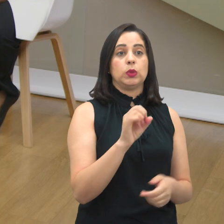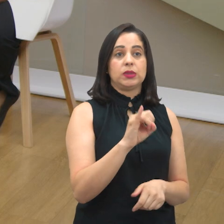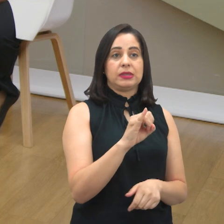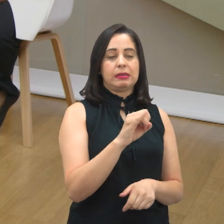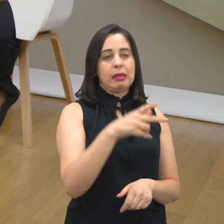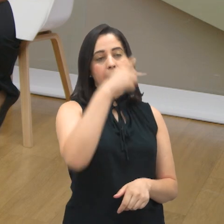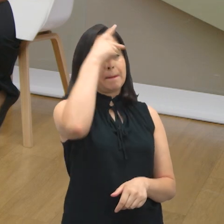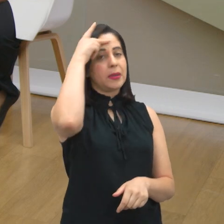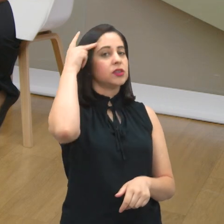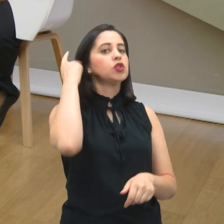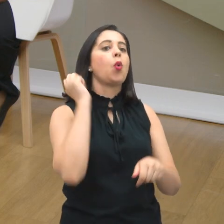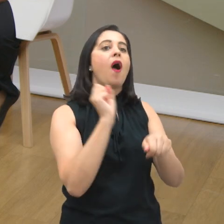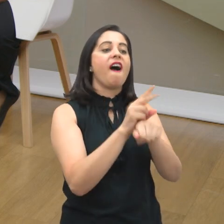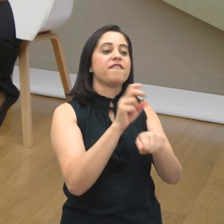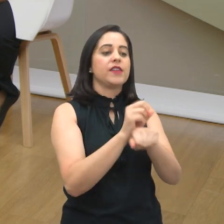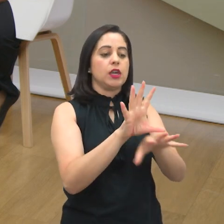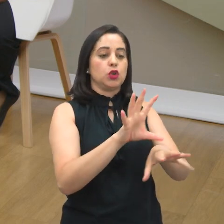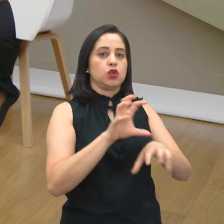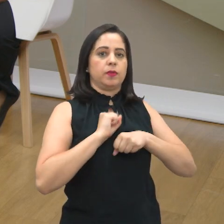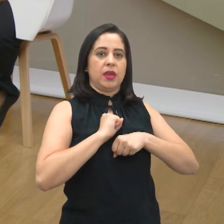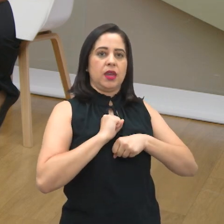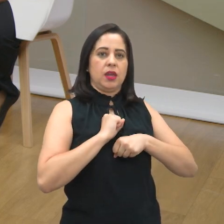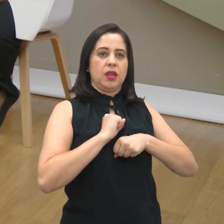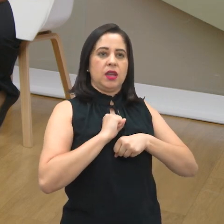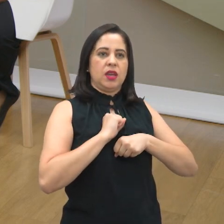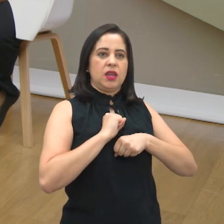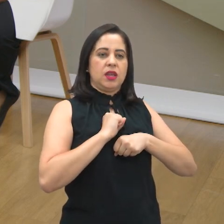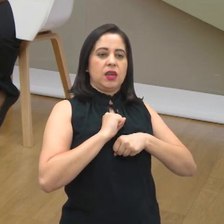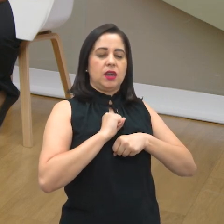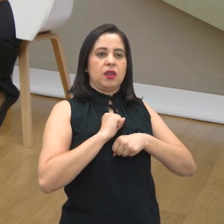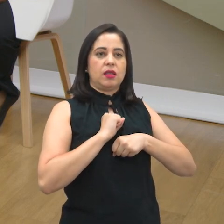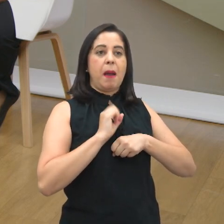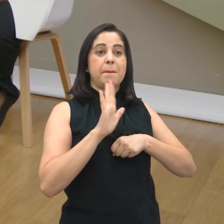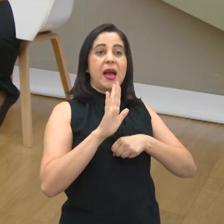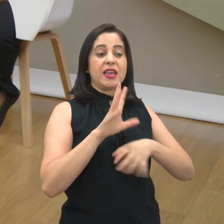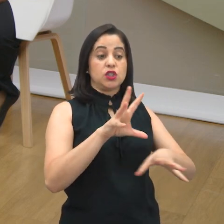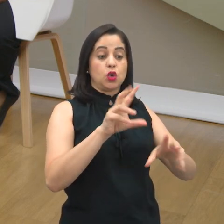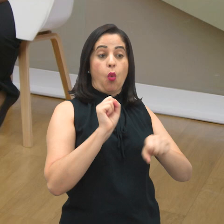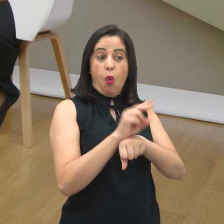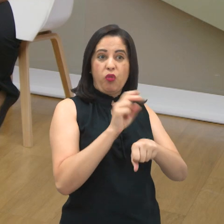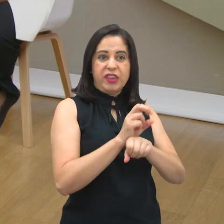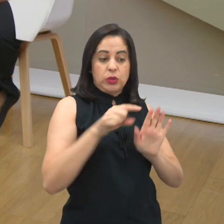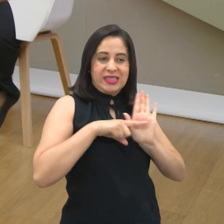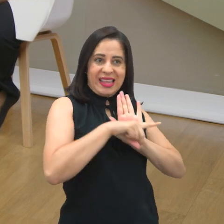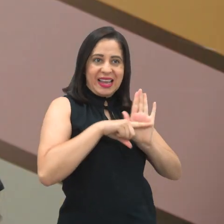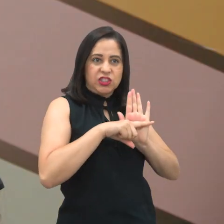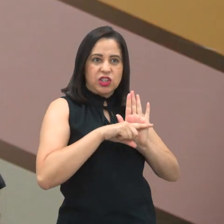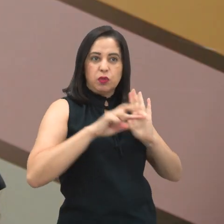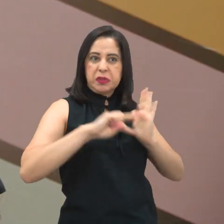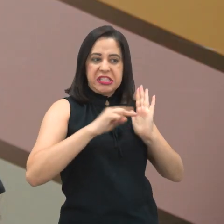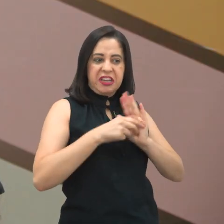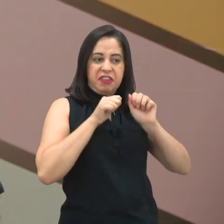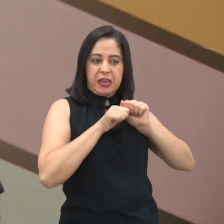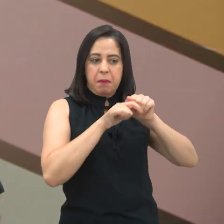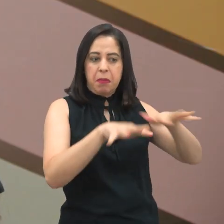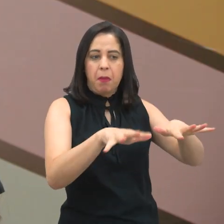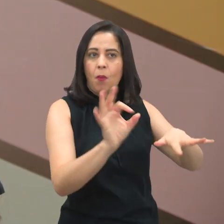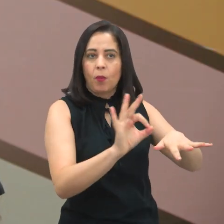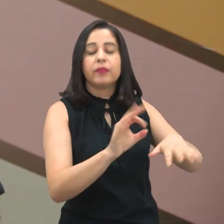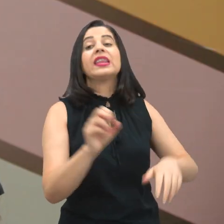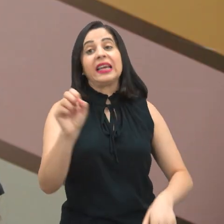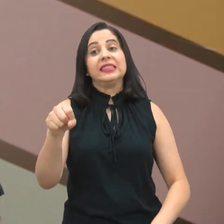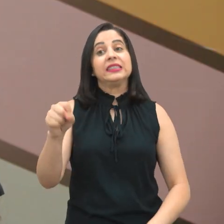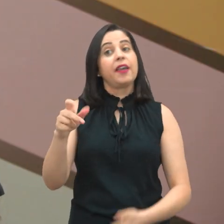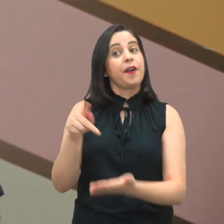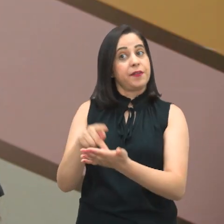viral é indetectável do HIV, isso significa que ele não é mais transmissível? Sim, praticamente é zero